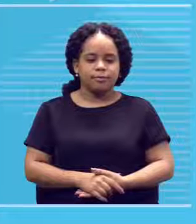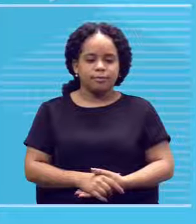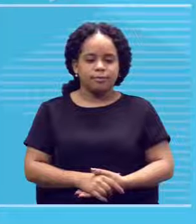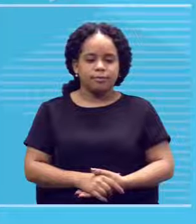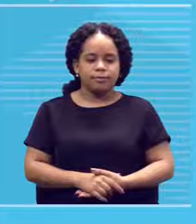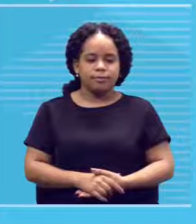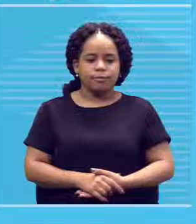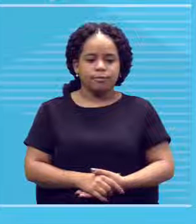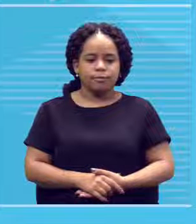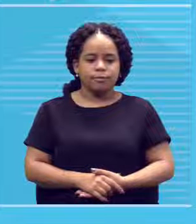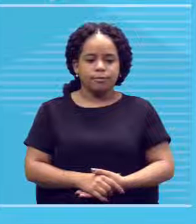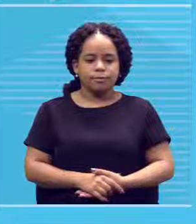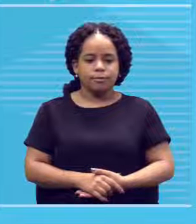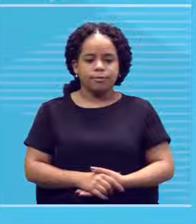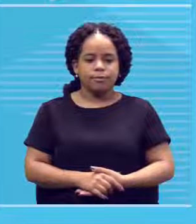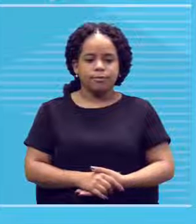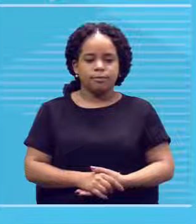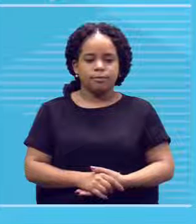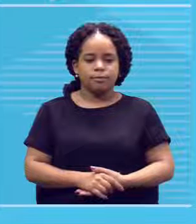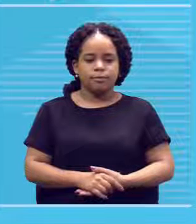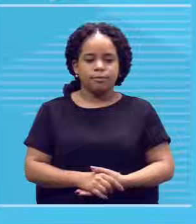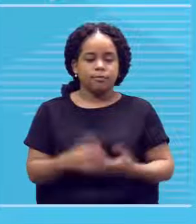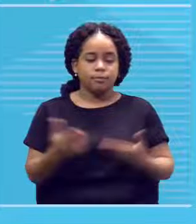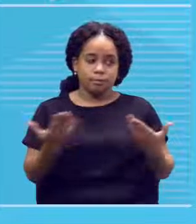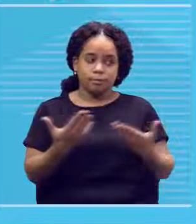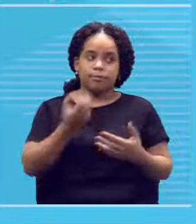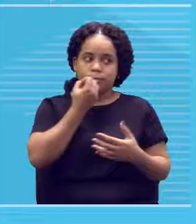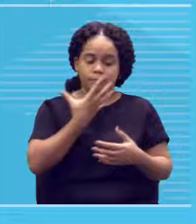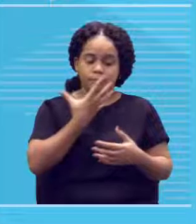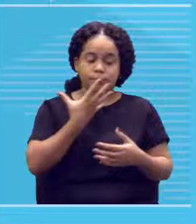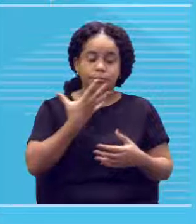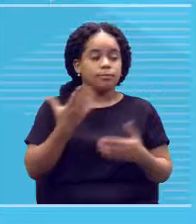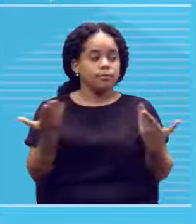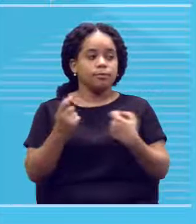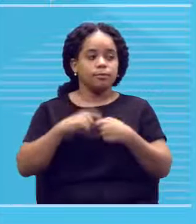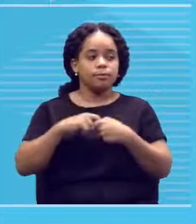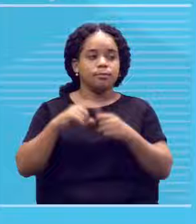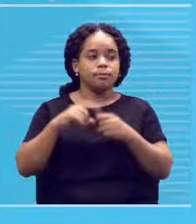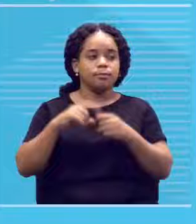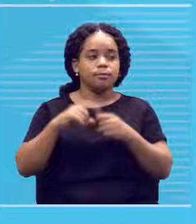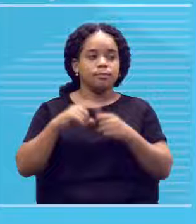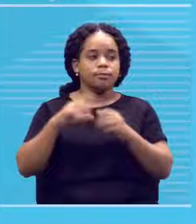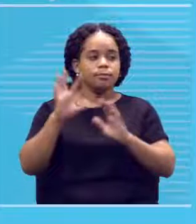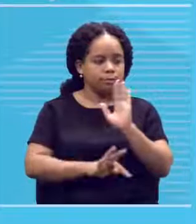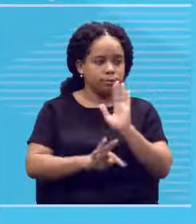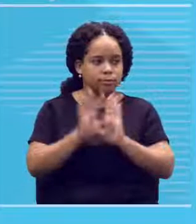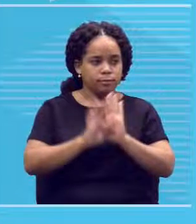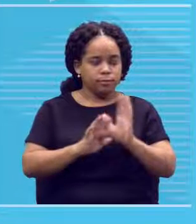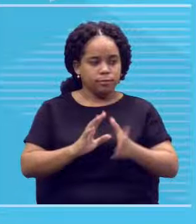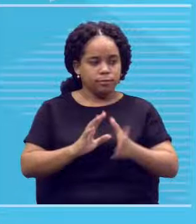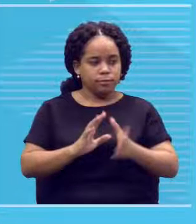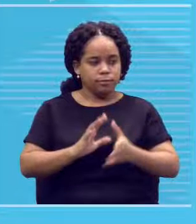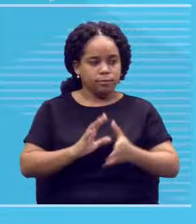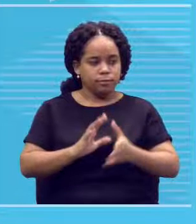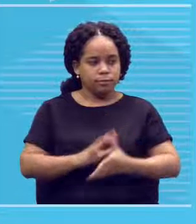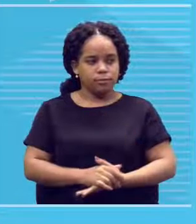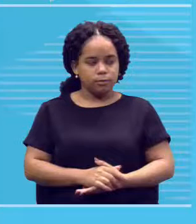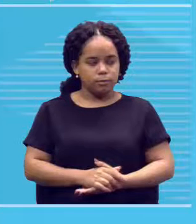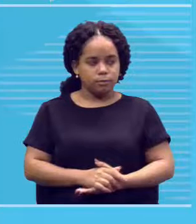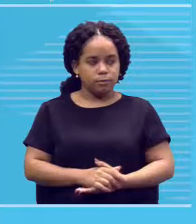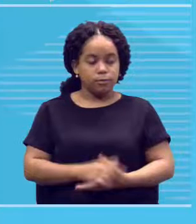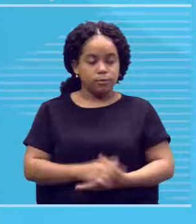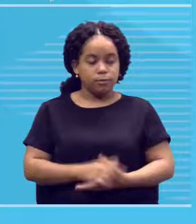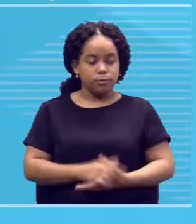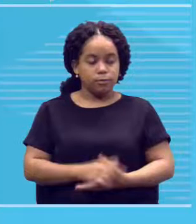muito bem então vou voltar aqui para o texto tô mó ele quer a palavra que Opa voltando